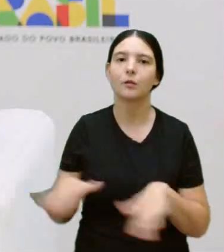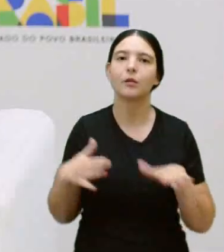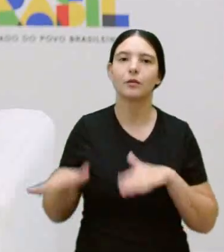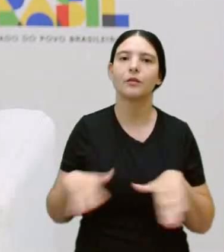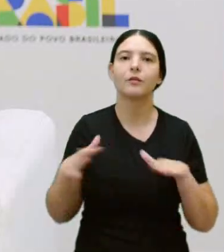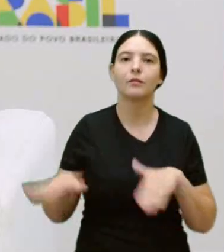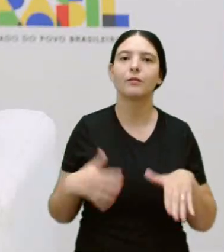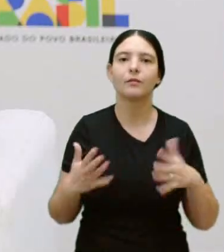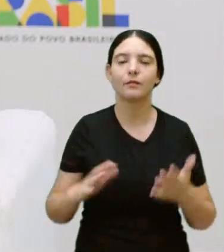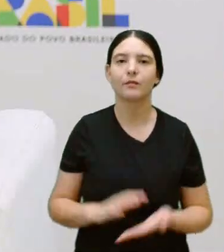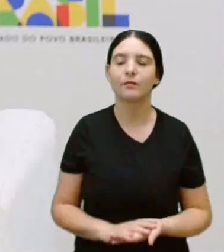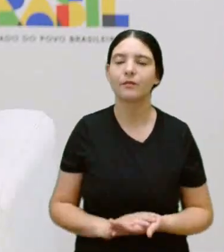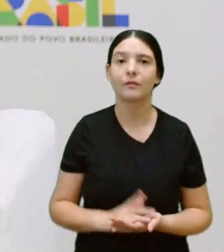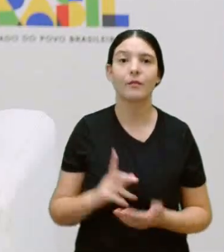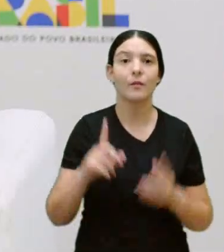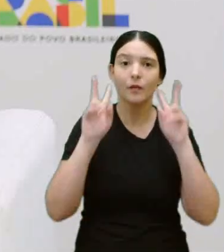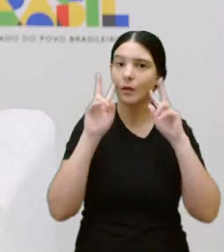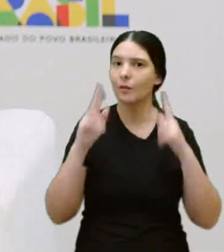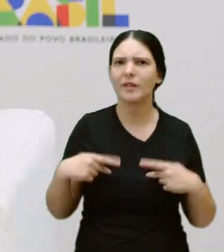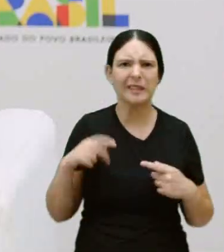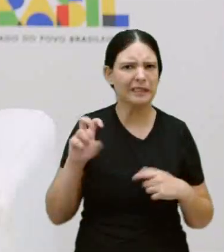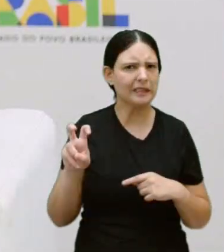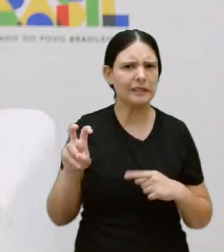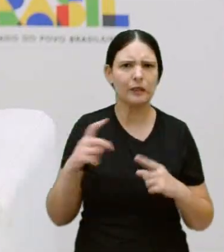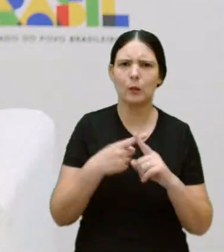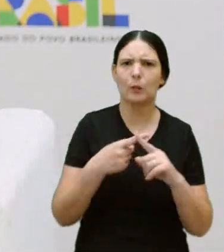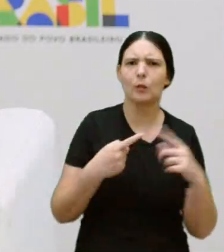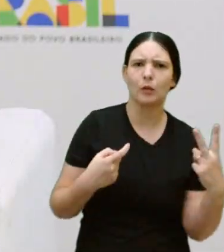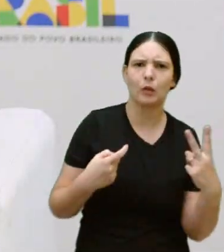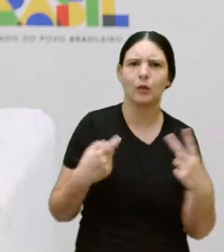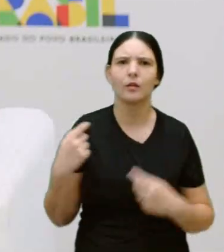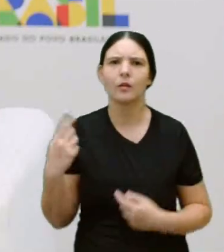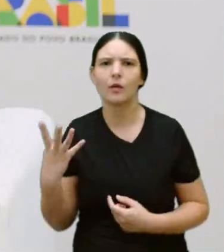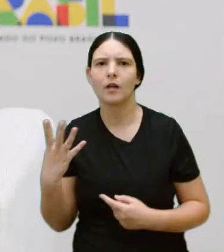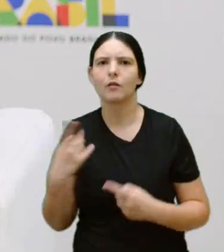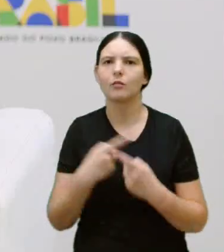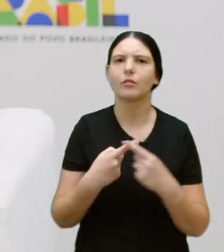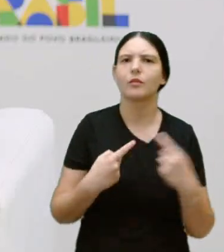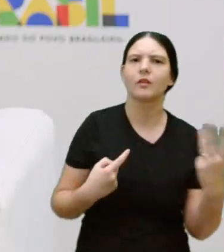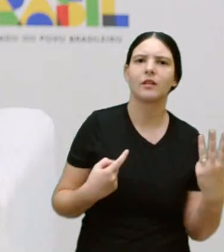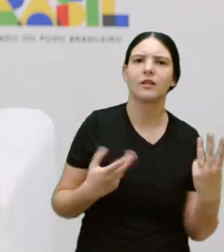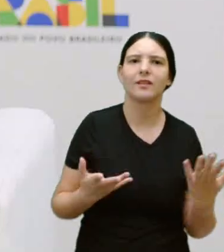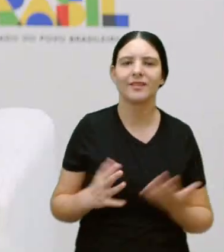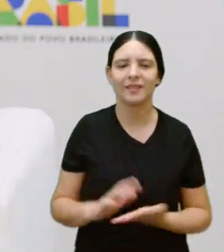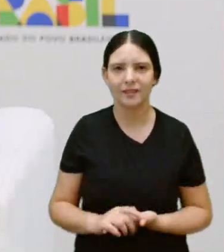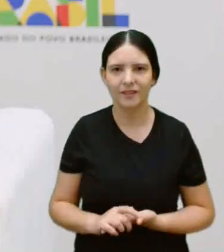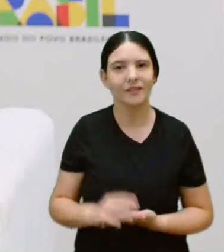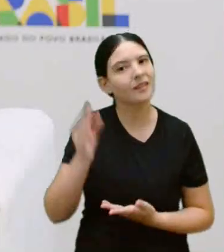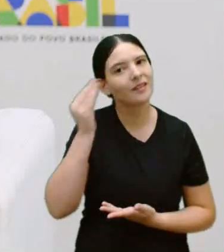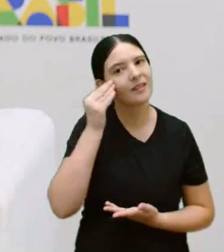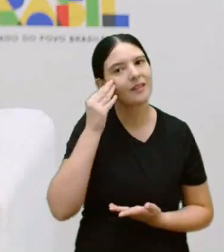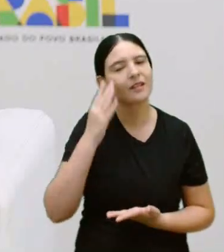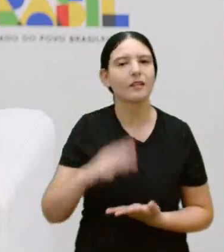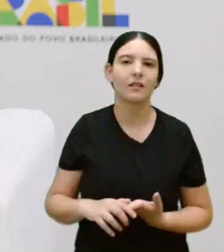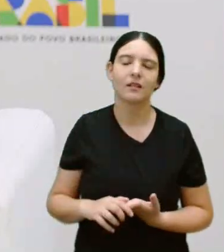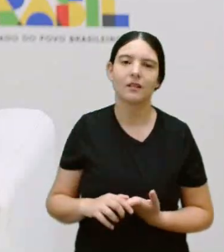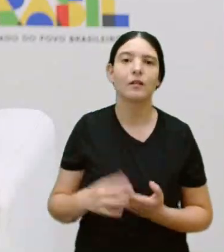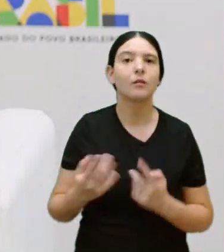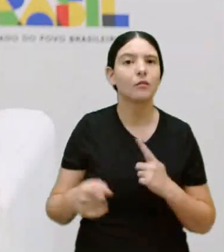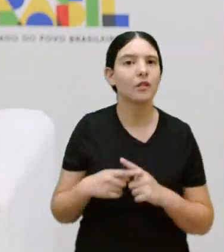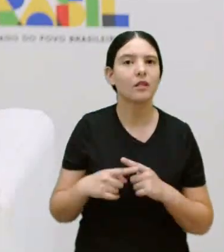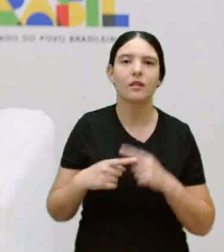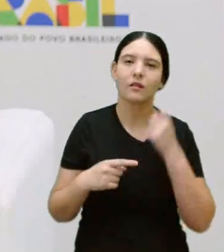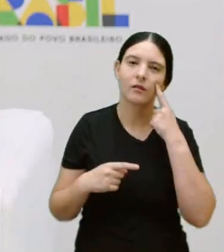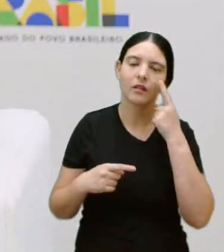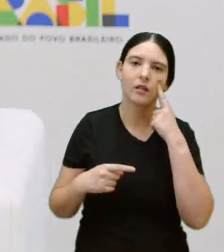Somos humanos, 5x2, 4x3, né? Vamos tentar um dia isso aí, porque mas vejam vocês, está ali, então